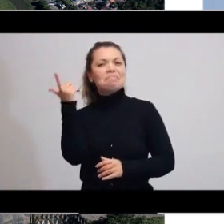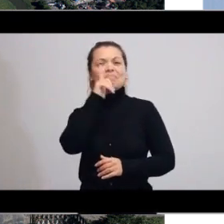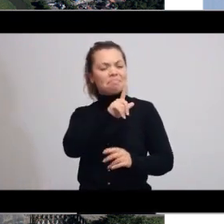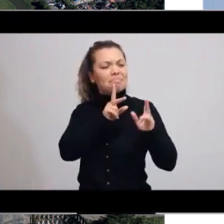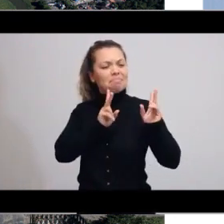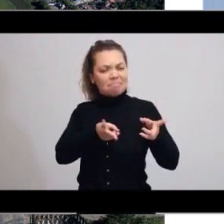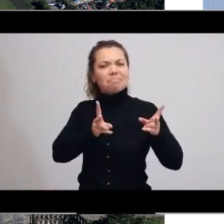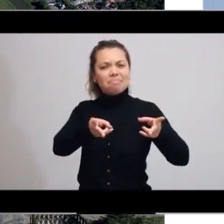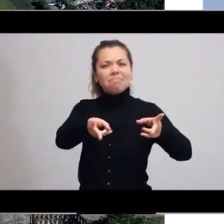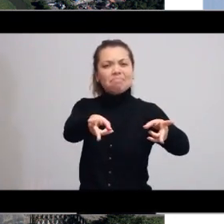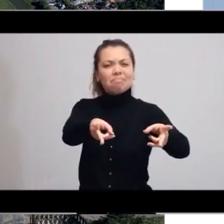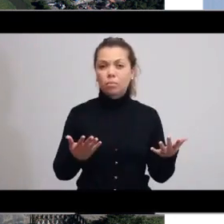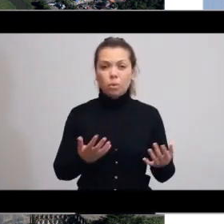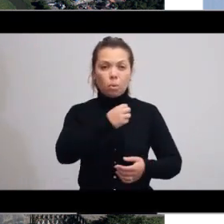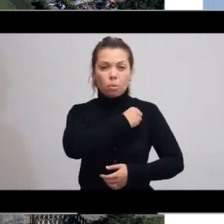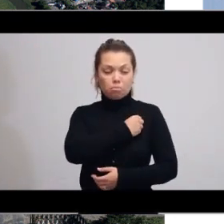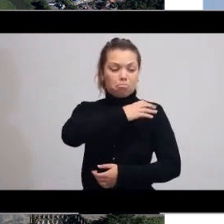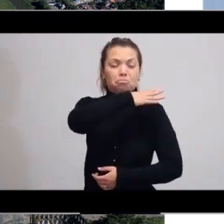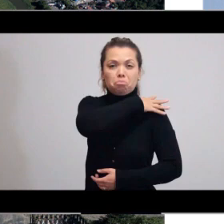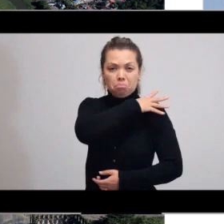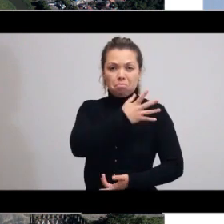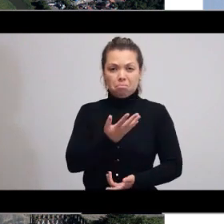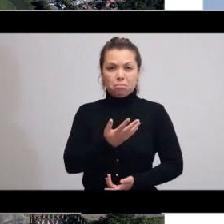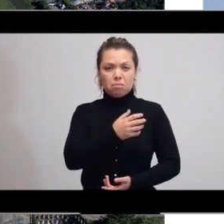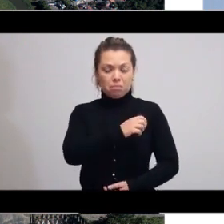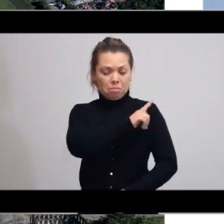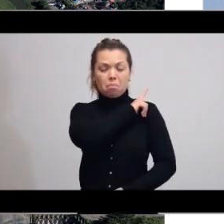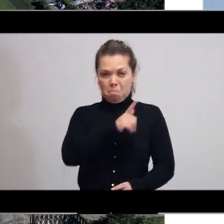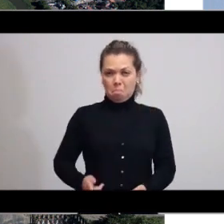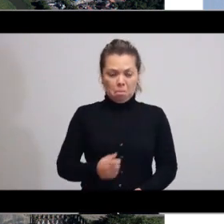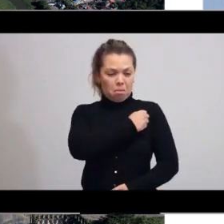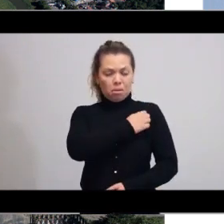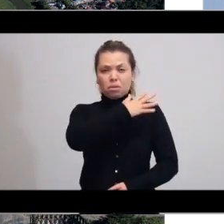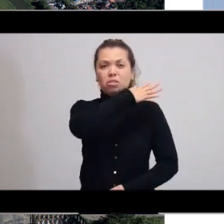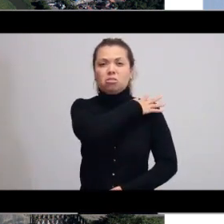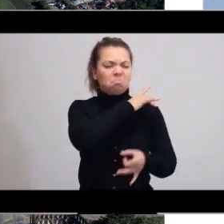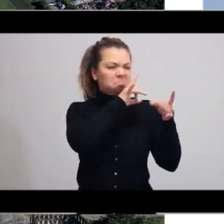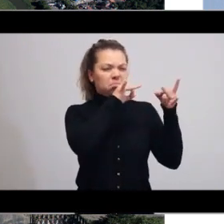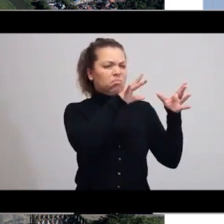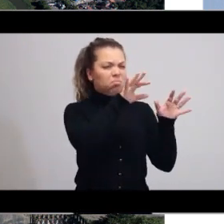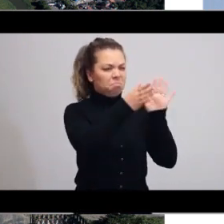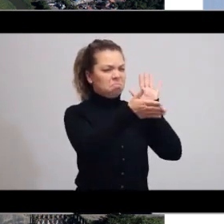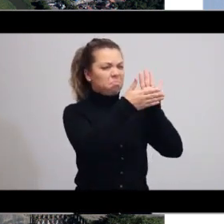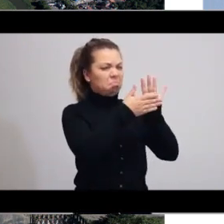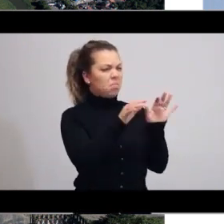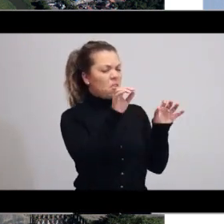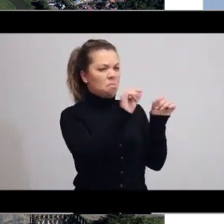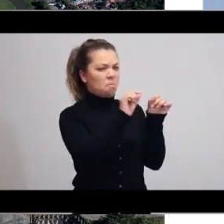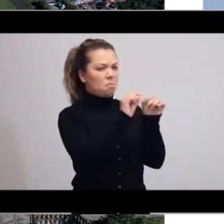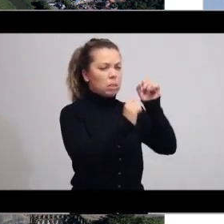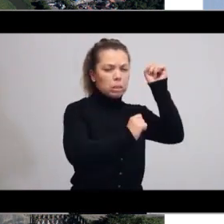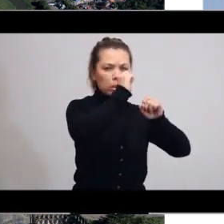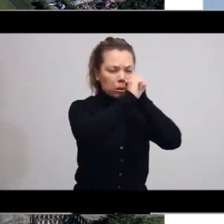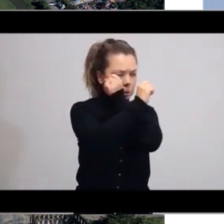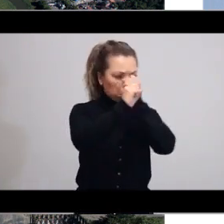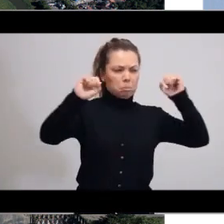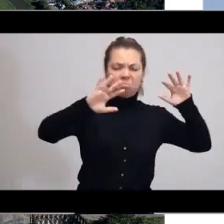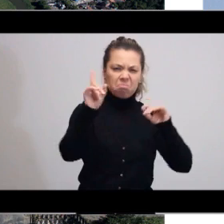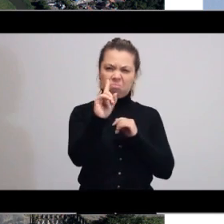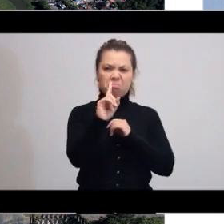portanto, no seio desta disputa. Depois da expedição de Martim Afonso de Souza, em 1534, sucedeu um